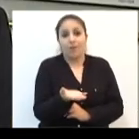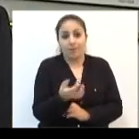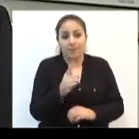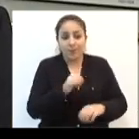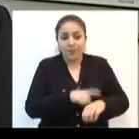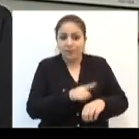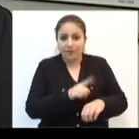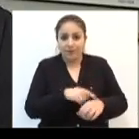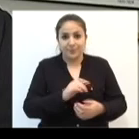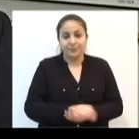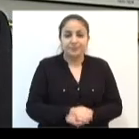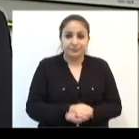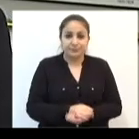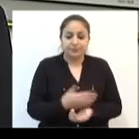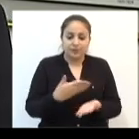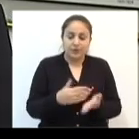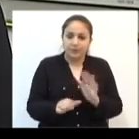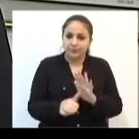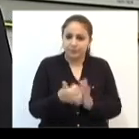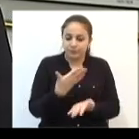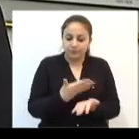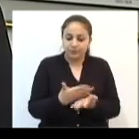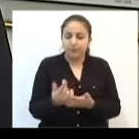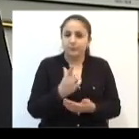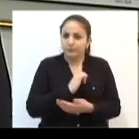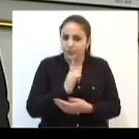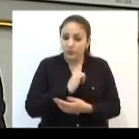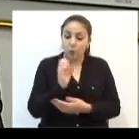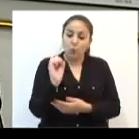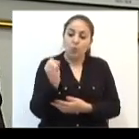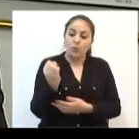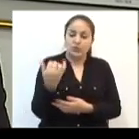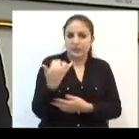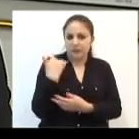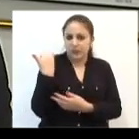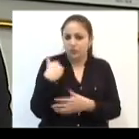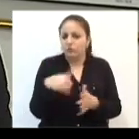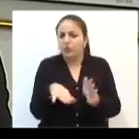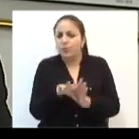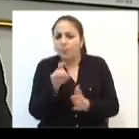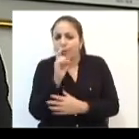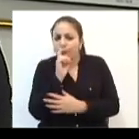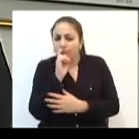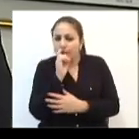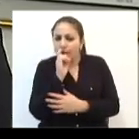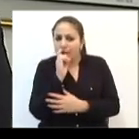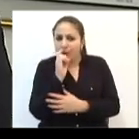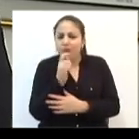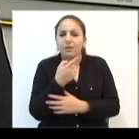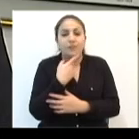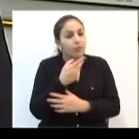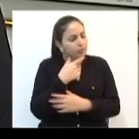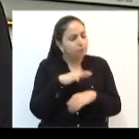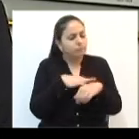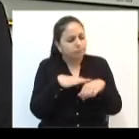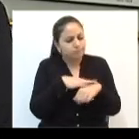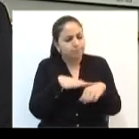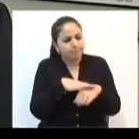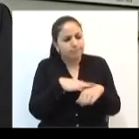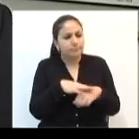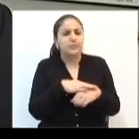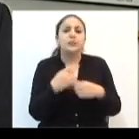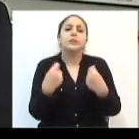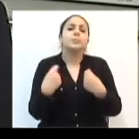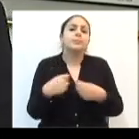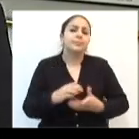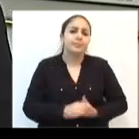A primeira iniciativa que tive foi com 8 anos, que eu cheguei para o meu pai e conversei com ele